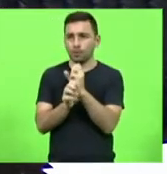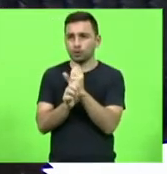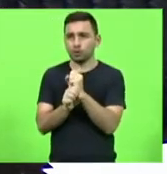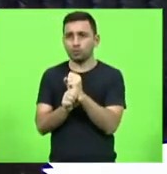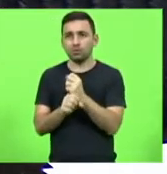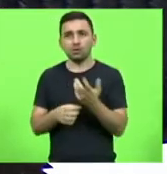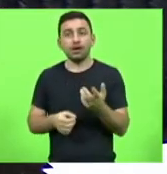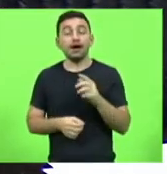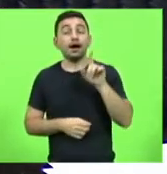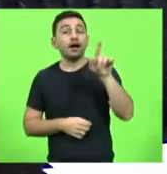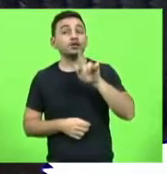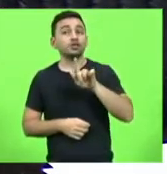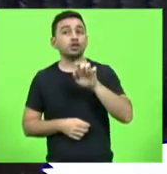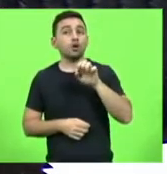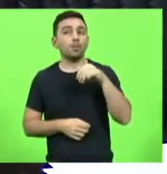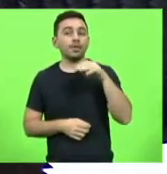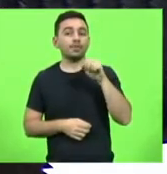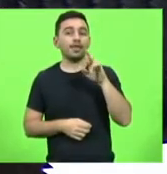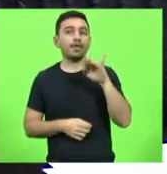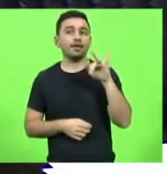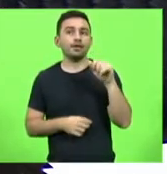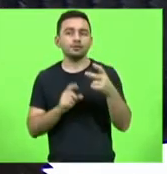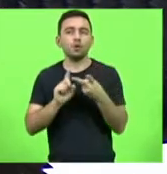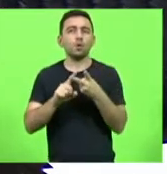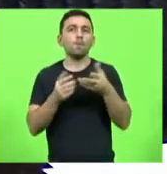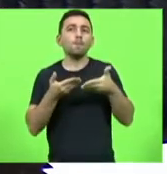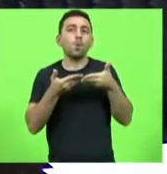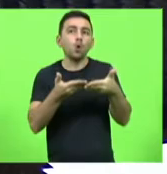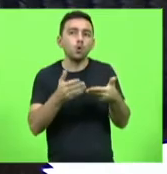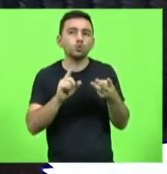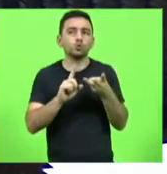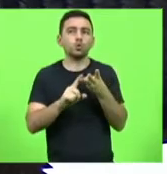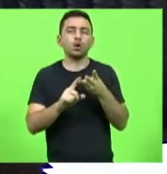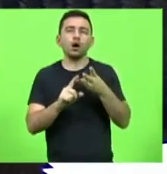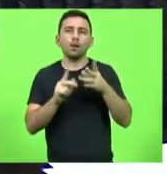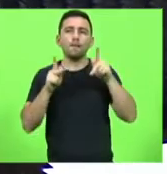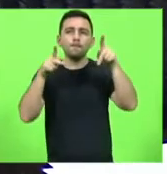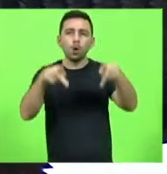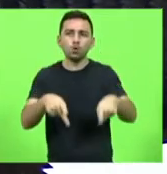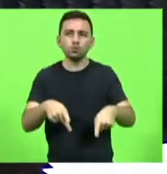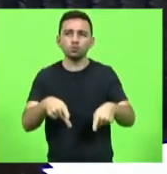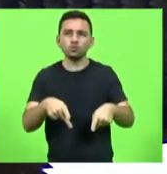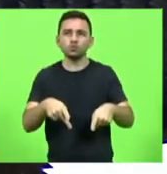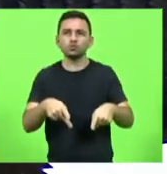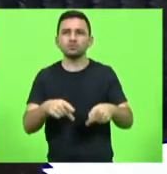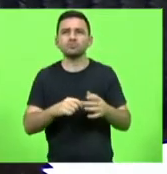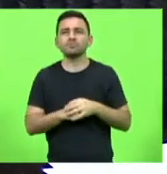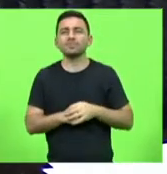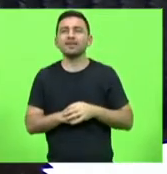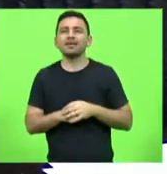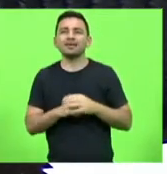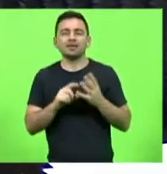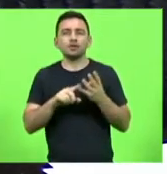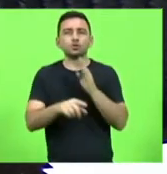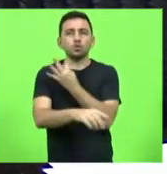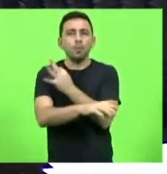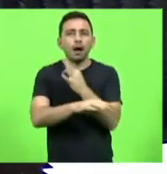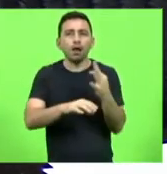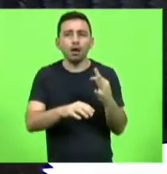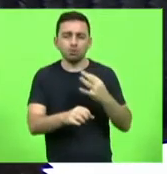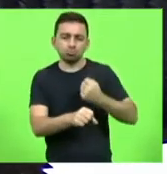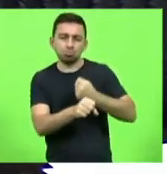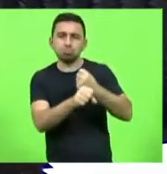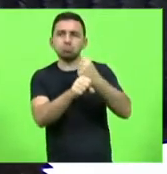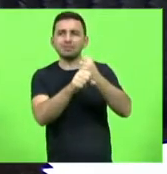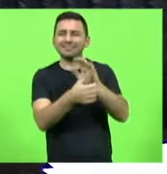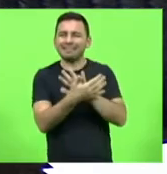Geomedeiros está esperando, o porto não sai dragagem, a ponte da amizade, que até botaram o nome Estélio Boabade entre Capivari e Tubarão, não sai nada.